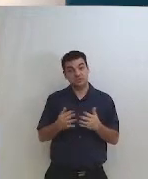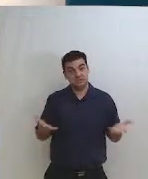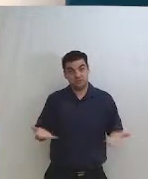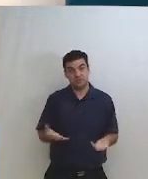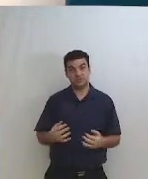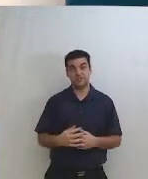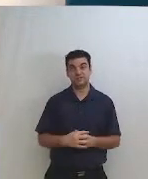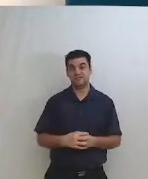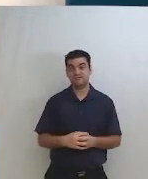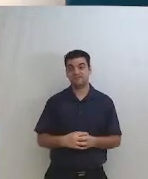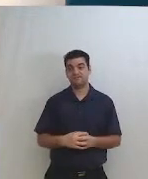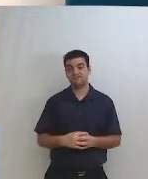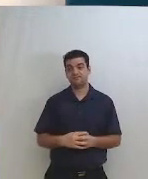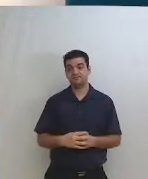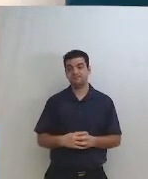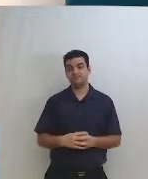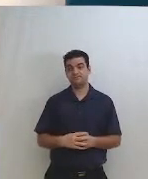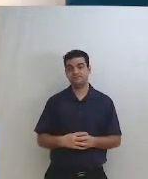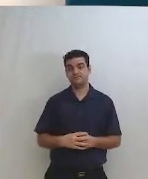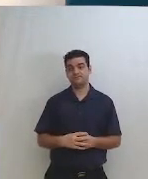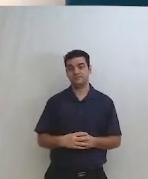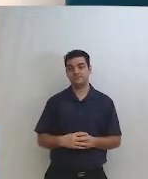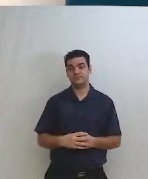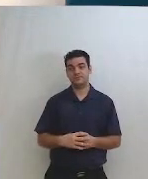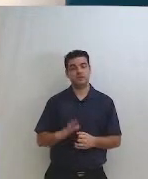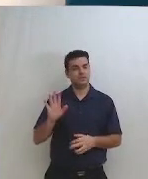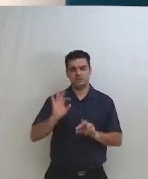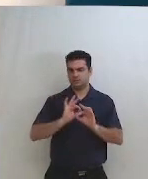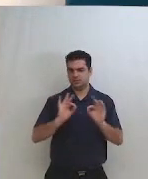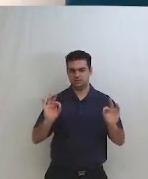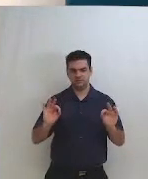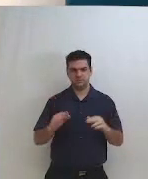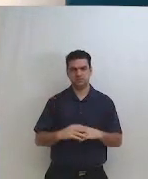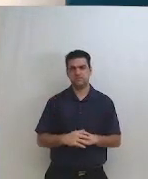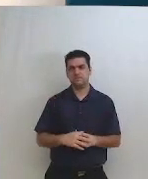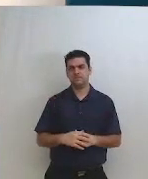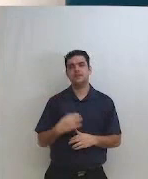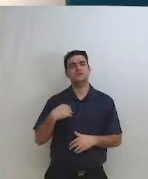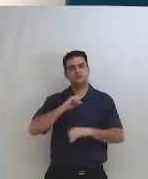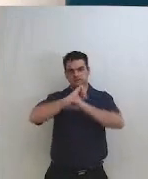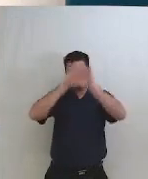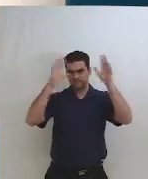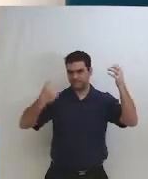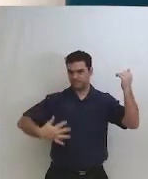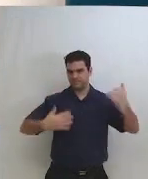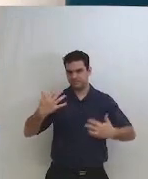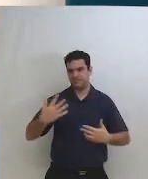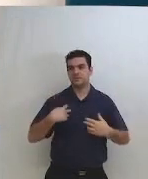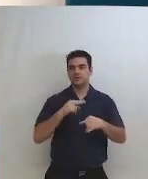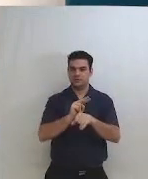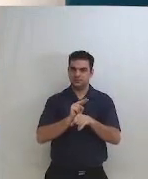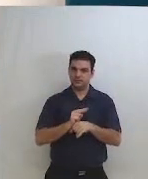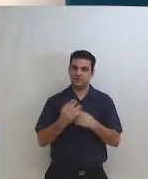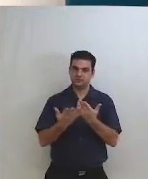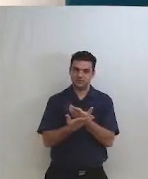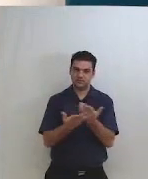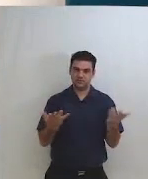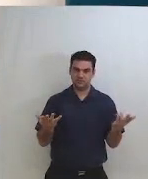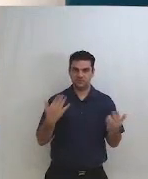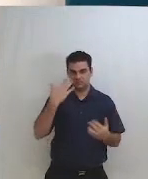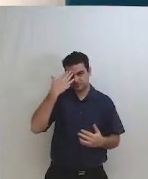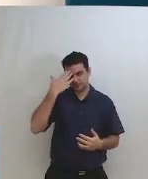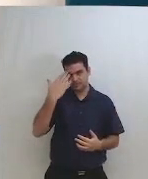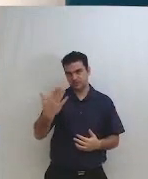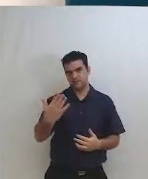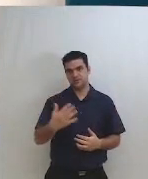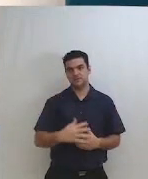agravo regimental. Então, esses esclarecimentos de fato que a defesa gostaria de trazer, agradecendo a Vossas